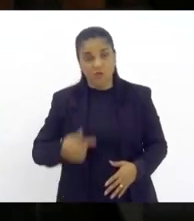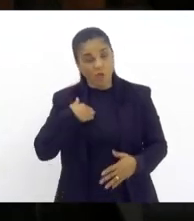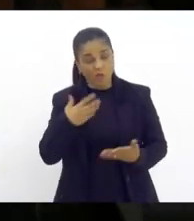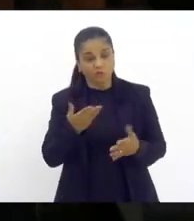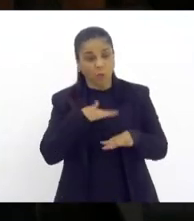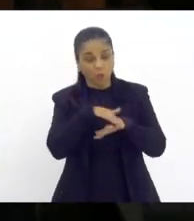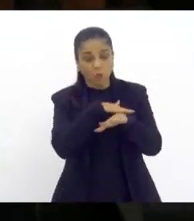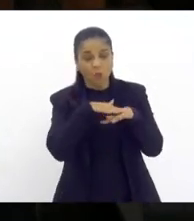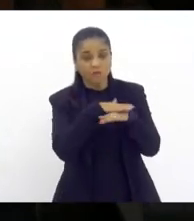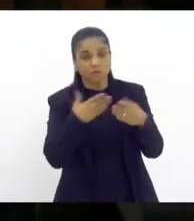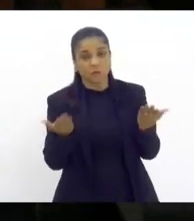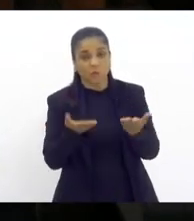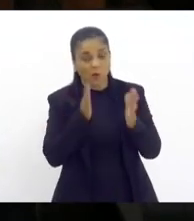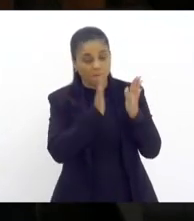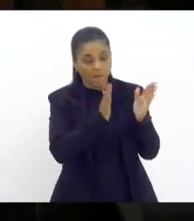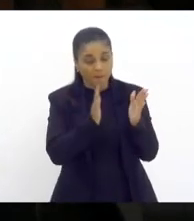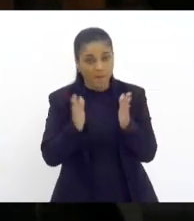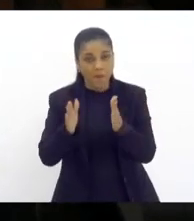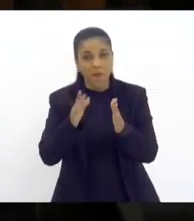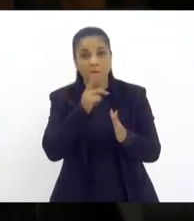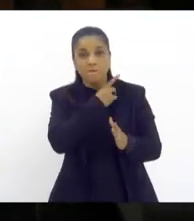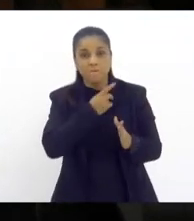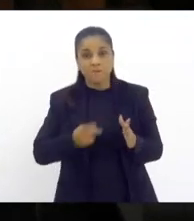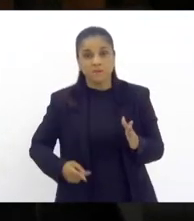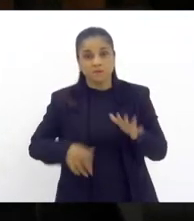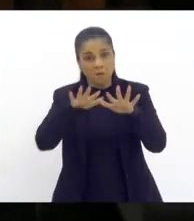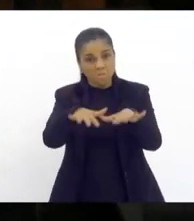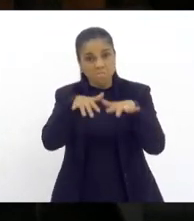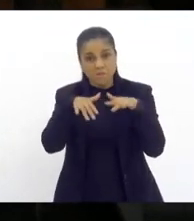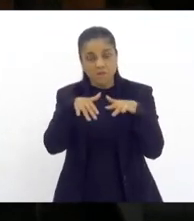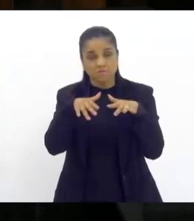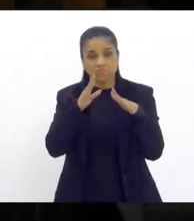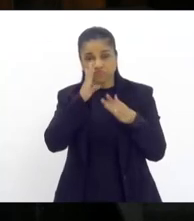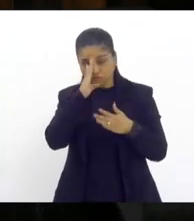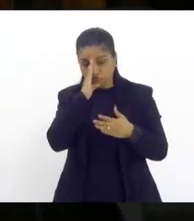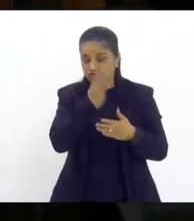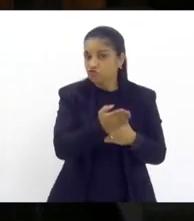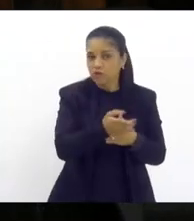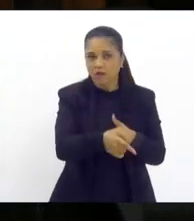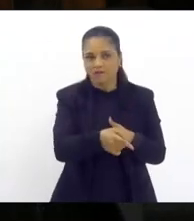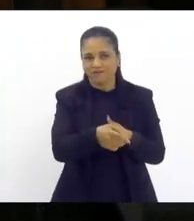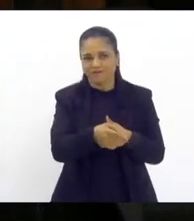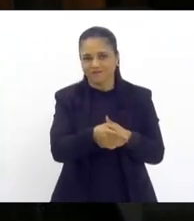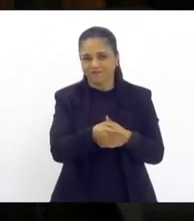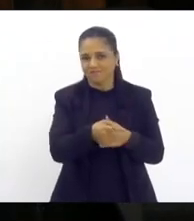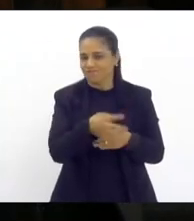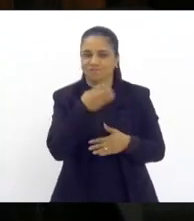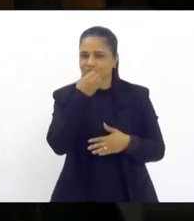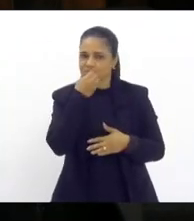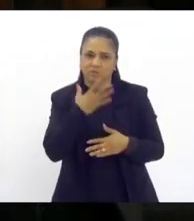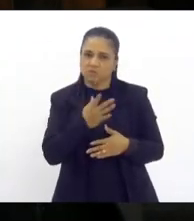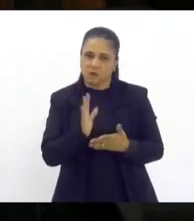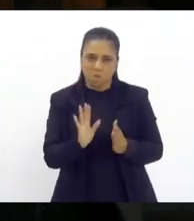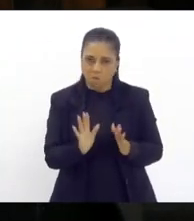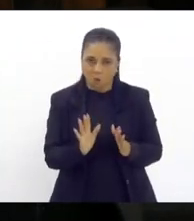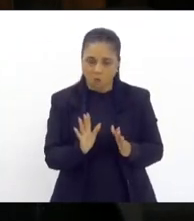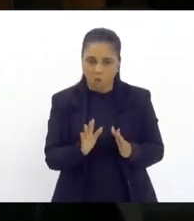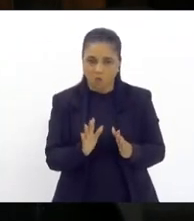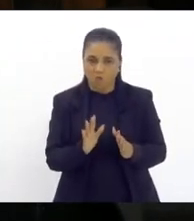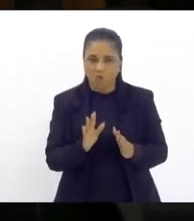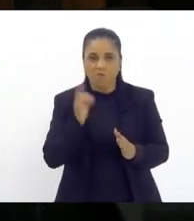presidente em plenário. Porque não seria nada satisfatório, imagine, deputado